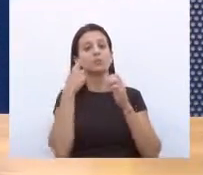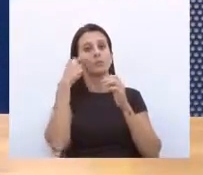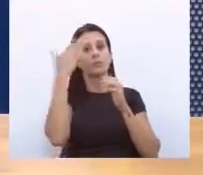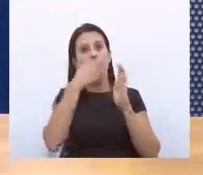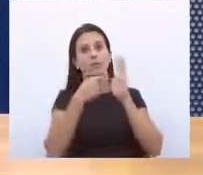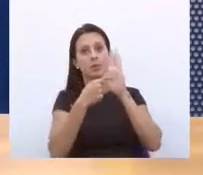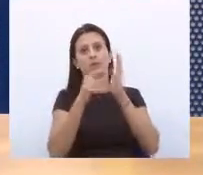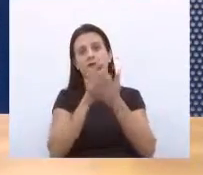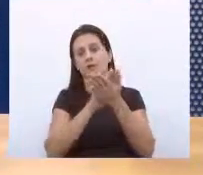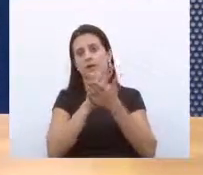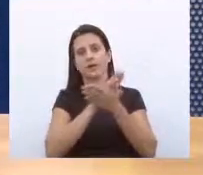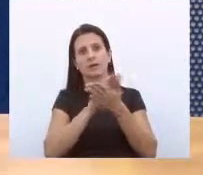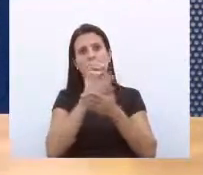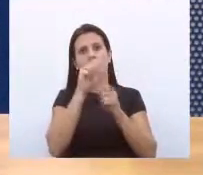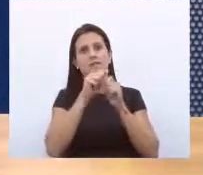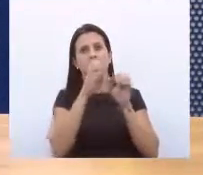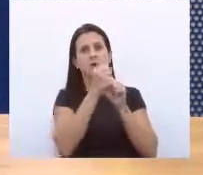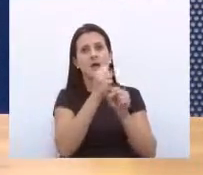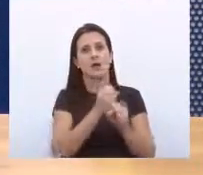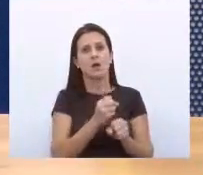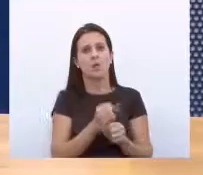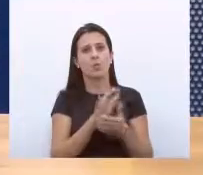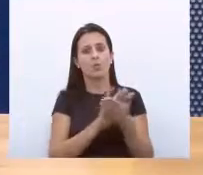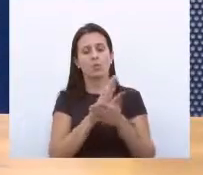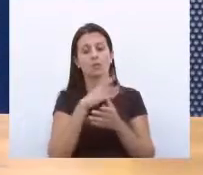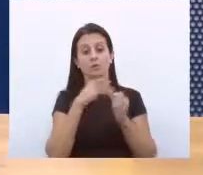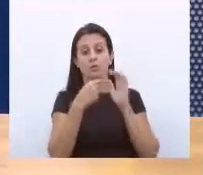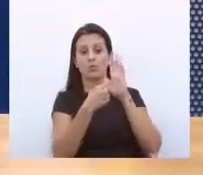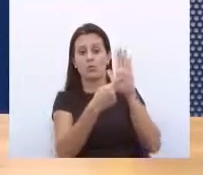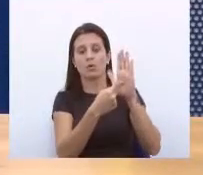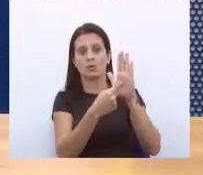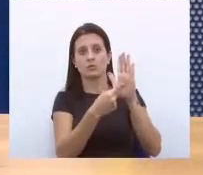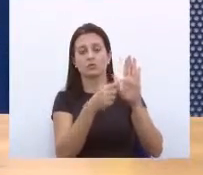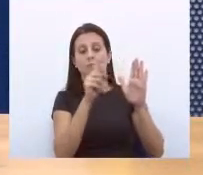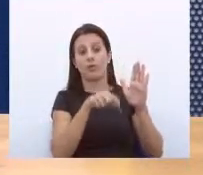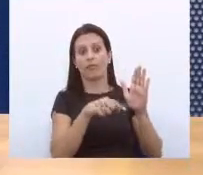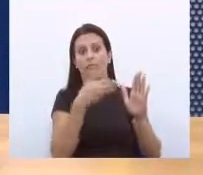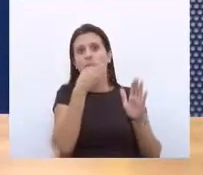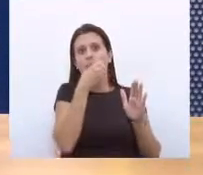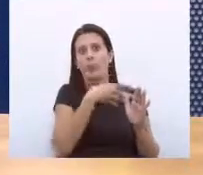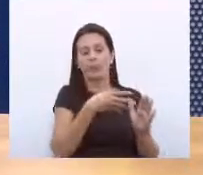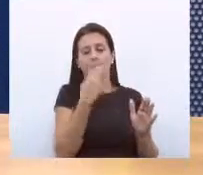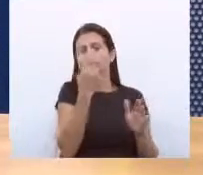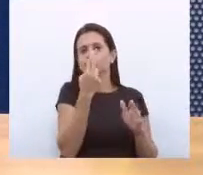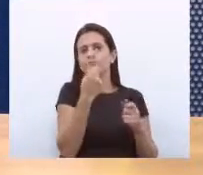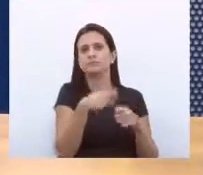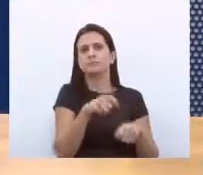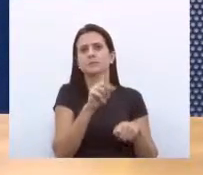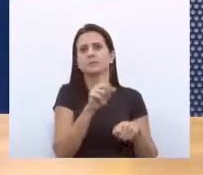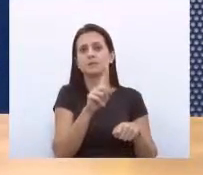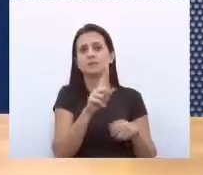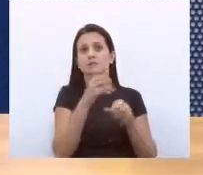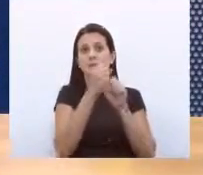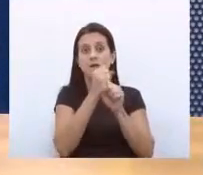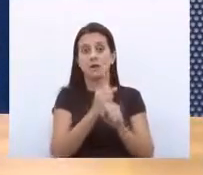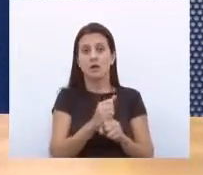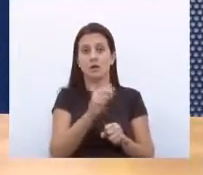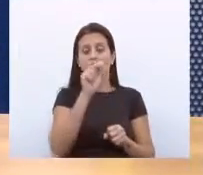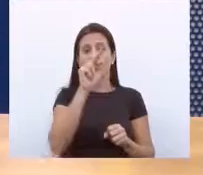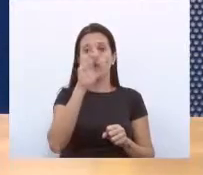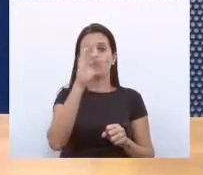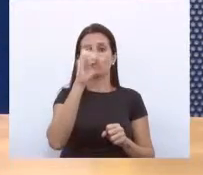nenhuma, mostrar, fazer cálculo atuarial para mostrar que ele é viável. Então, o cálculo atuarial não veio porque o